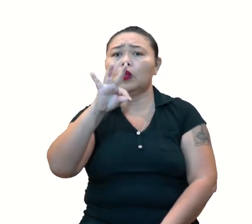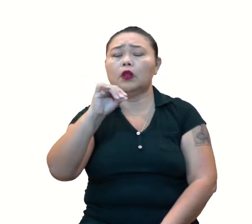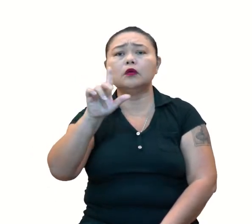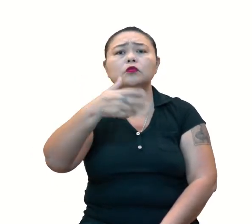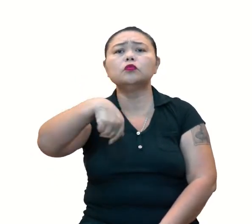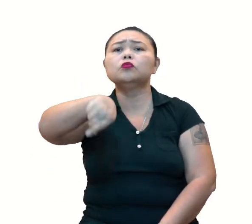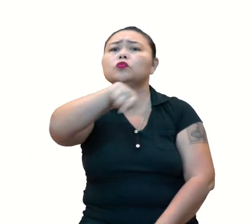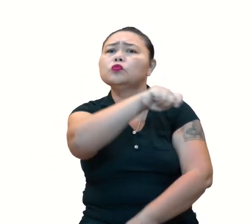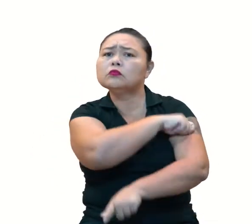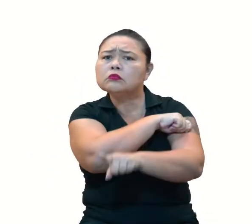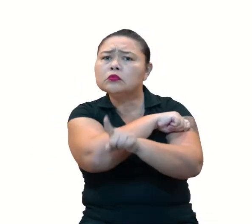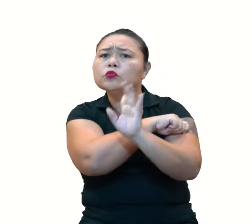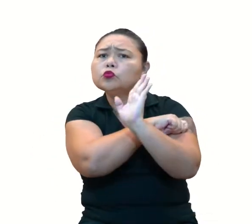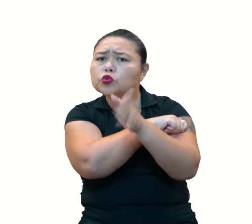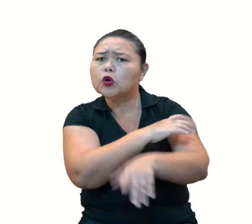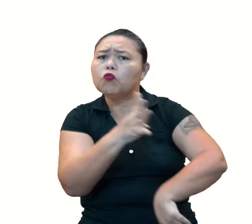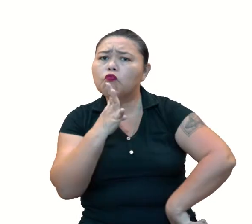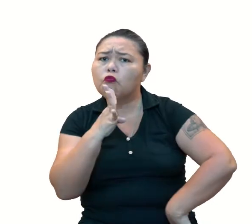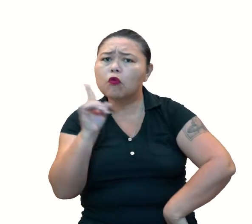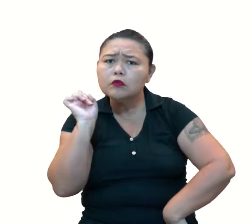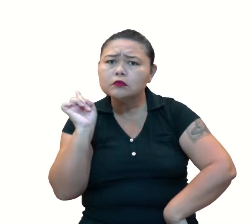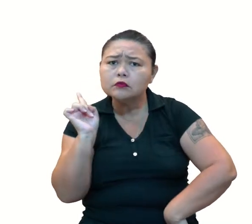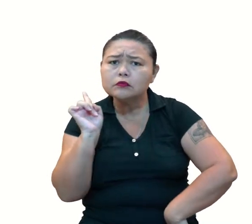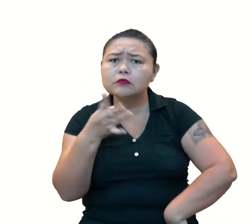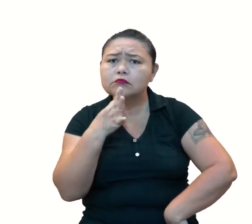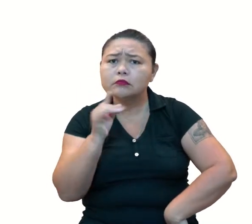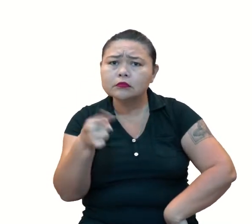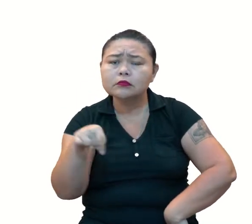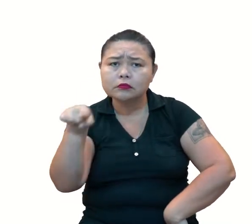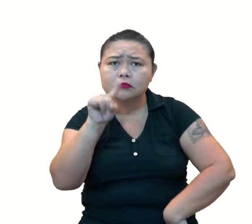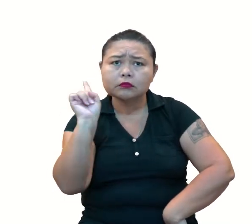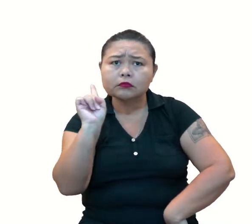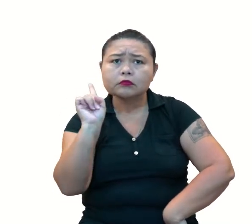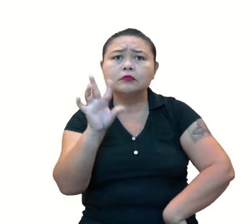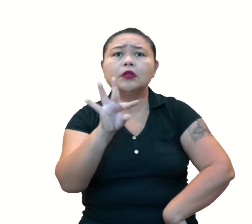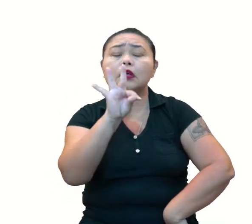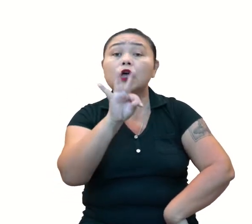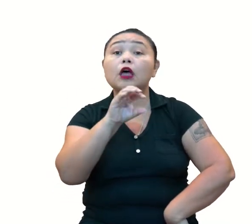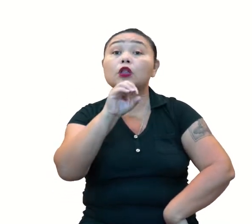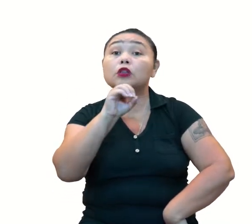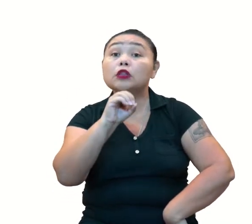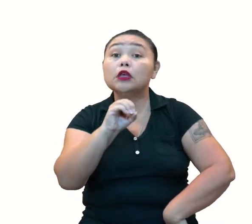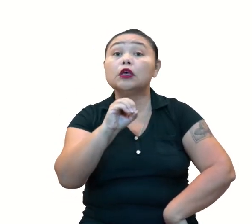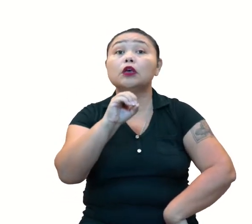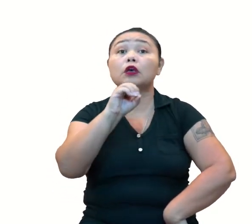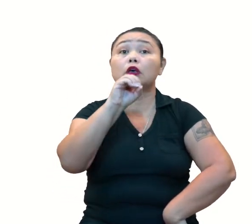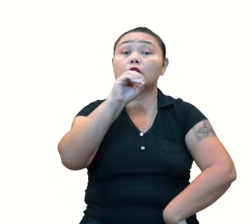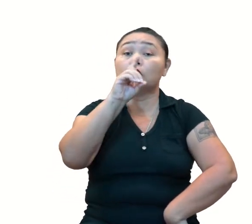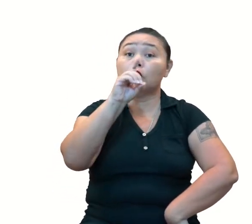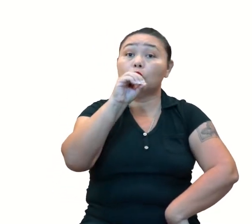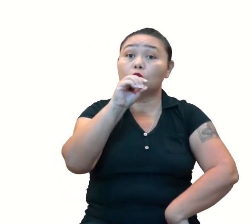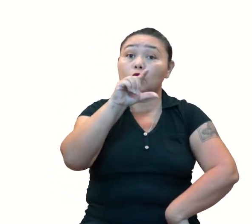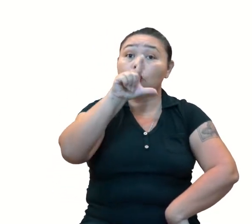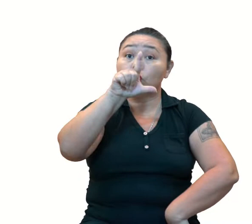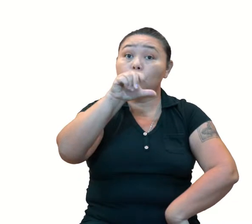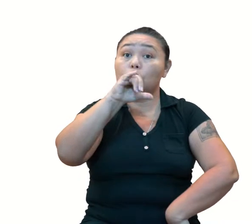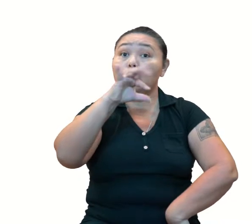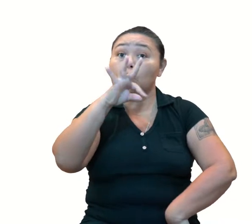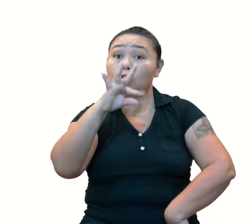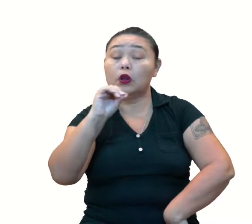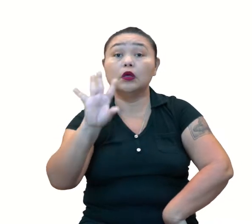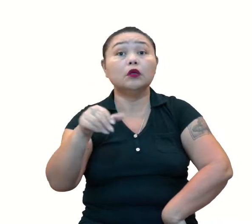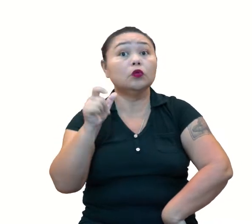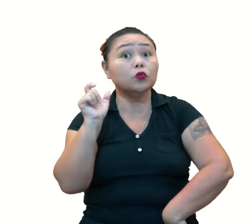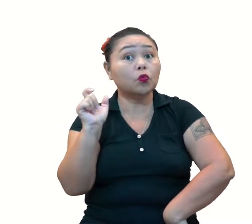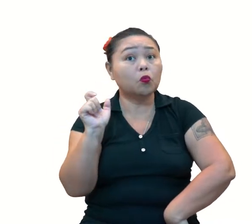Alunos da mediação tecnológica já ouviram falar nesse aparelhinho aí? Teodolito, o que ele... E aí? Bom, se nunca ouviu